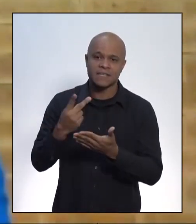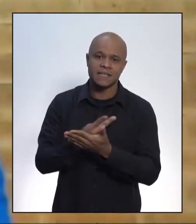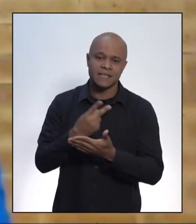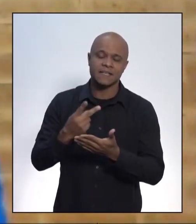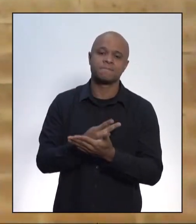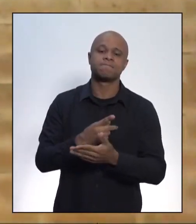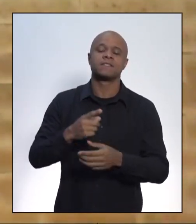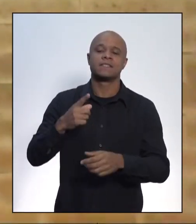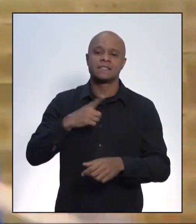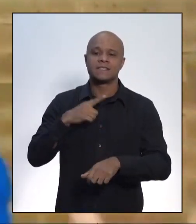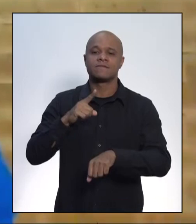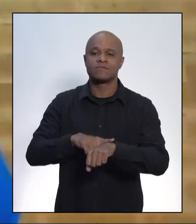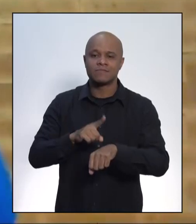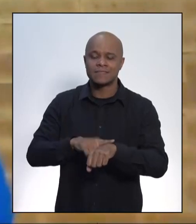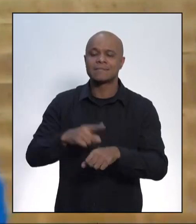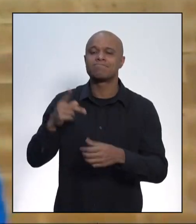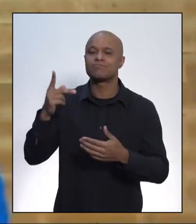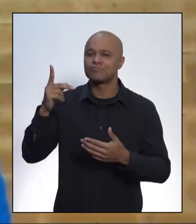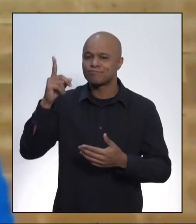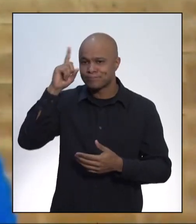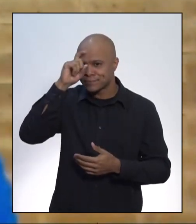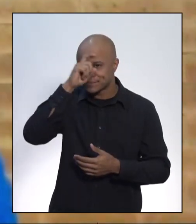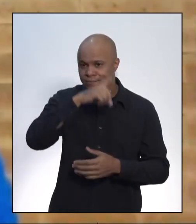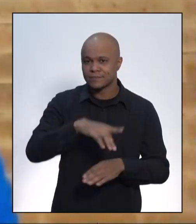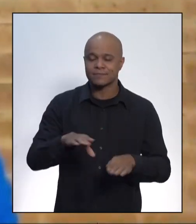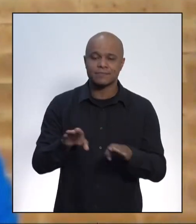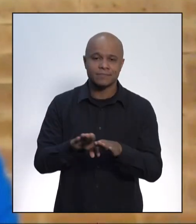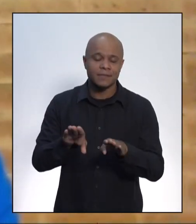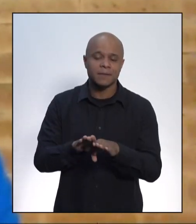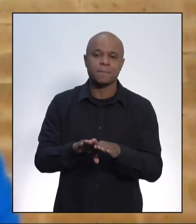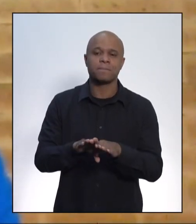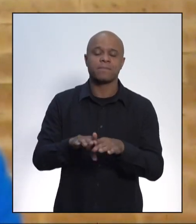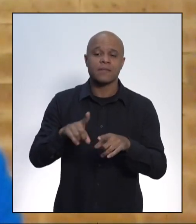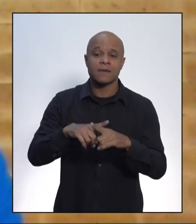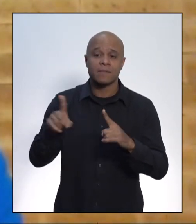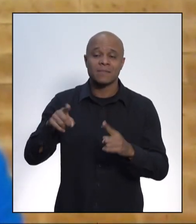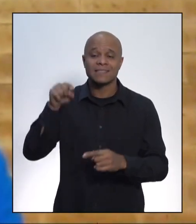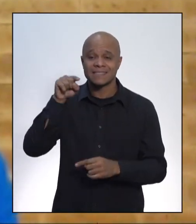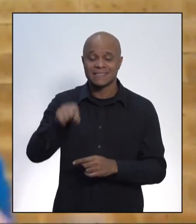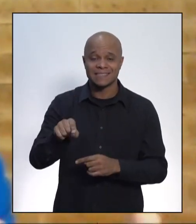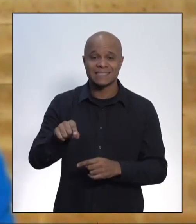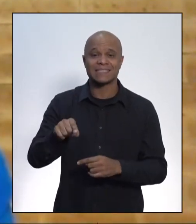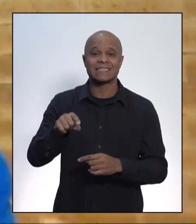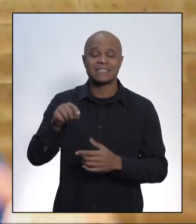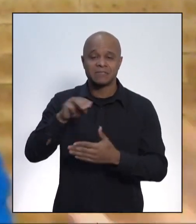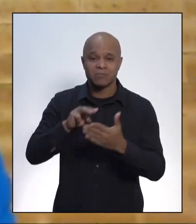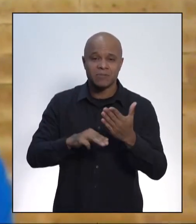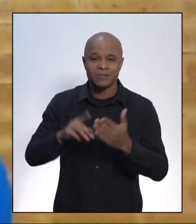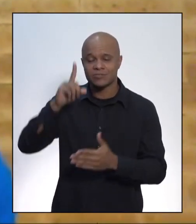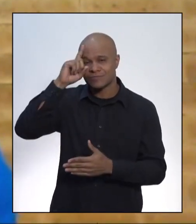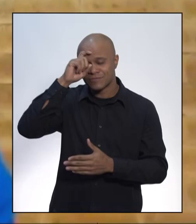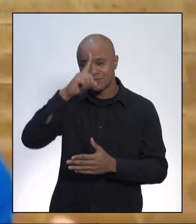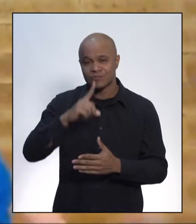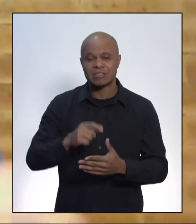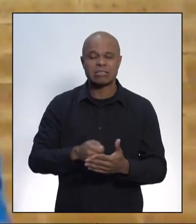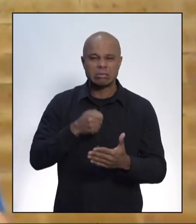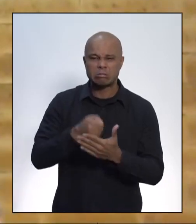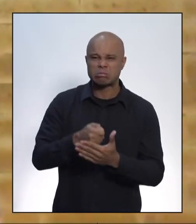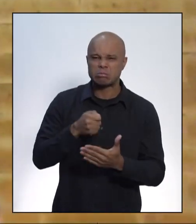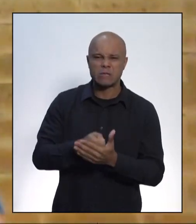difíceis. E aí, linkando isso, né, esses momentos que a gente teve de de dificuldade, né, de pressão,